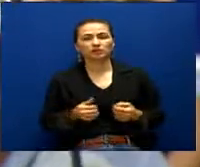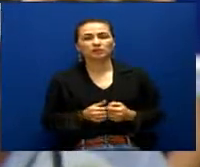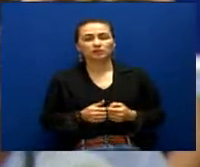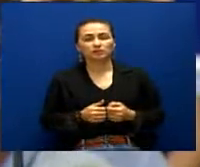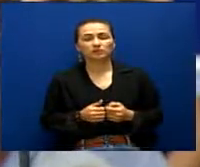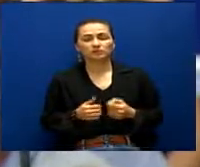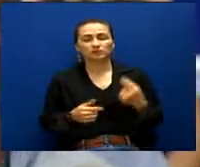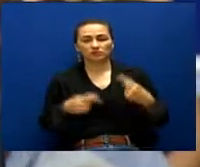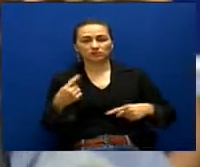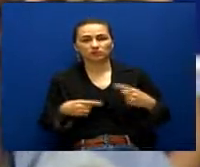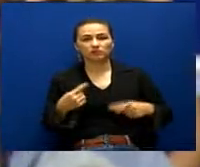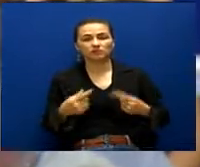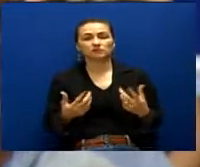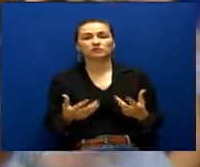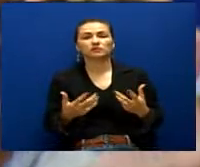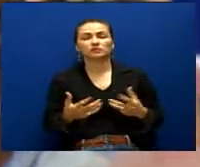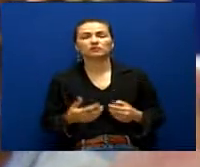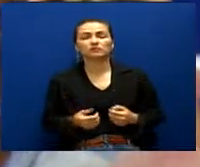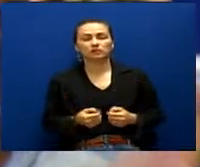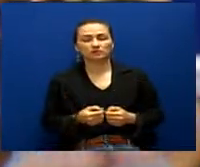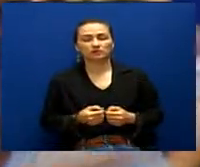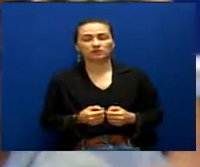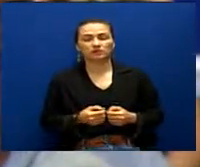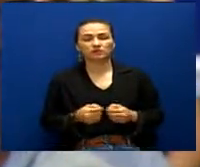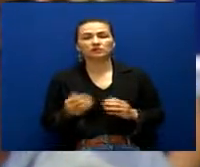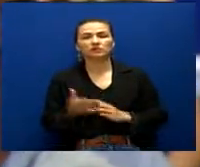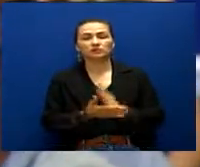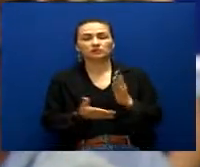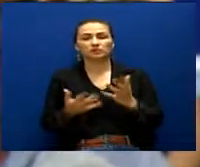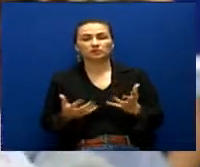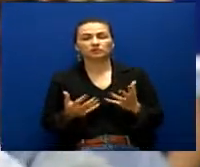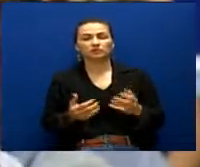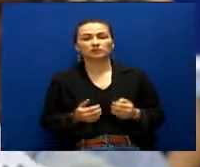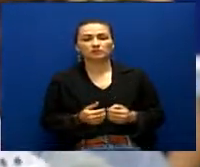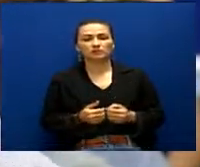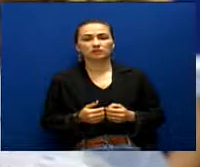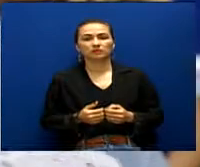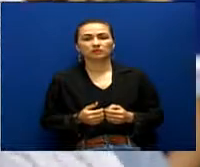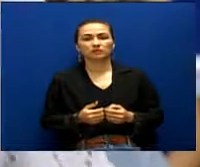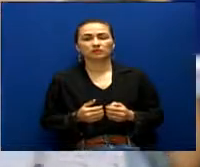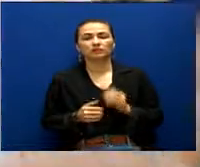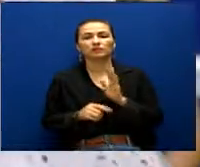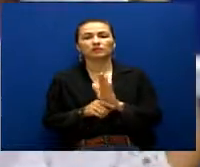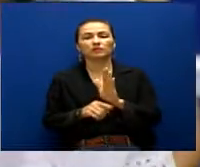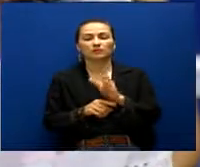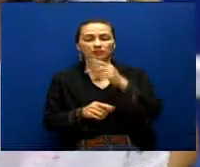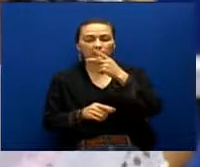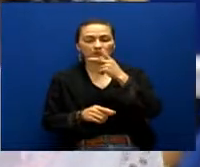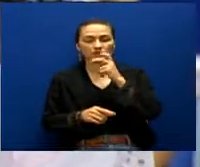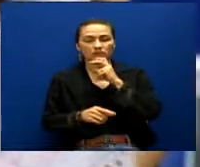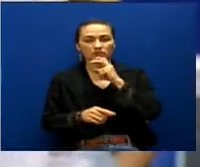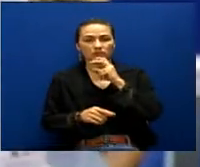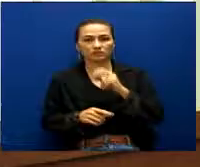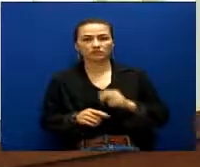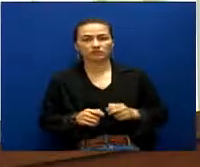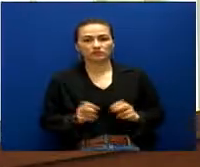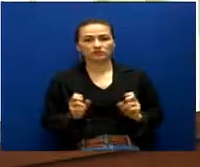debatê-las aqui para que a gente possa, para que sejam aprovadas e trazer benefício para a população sorocabana.